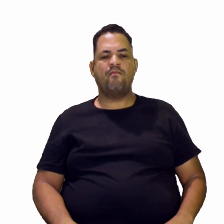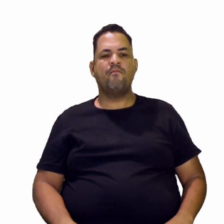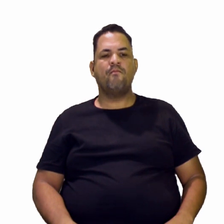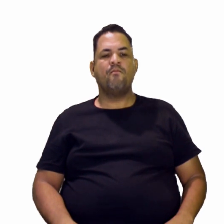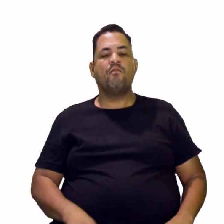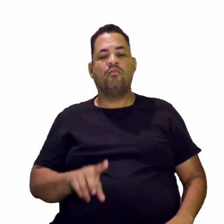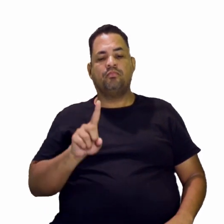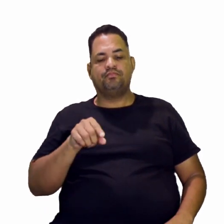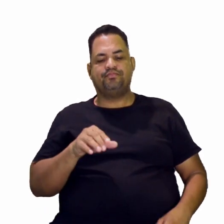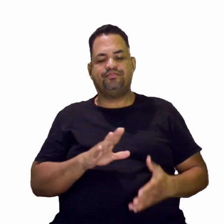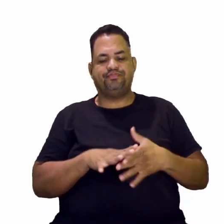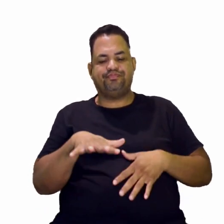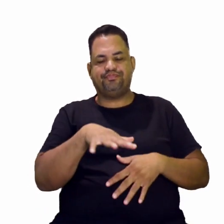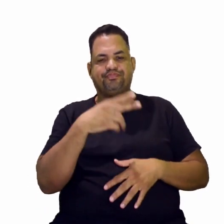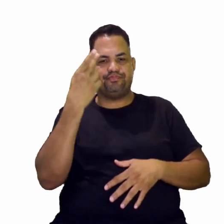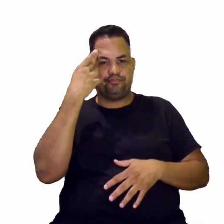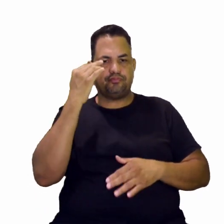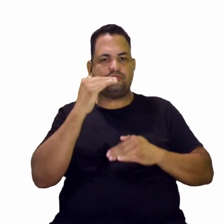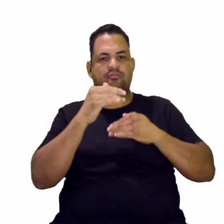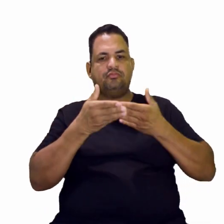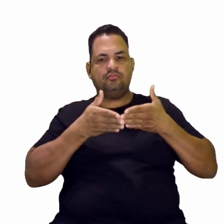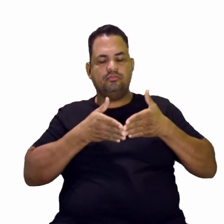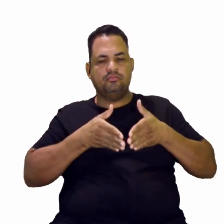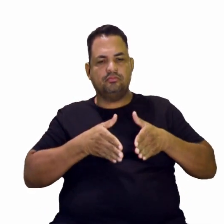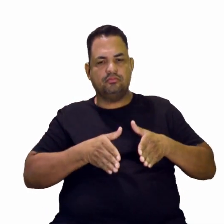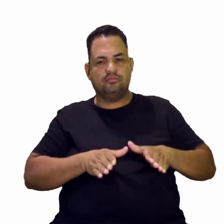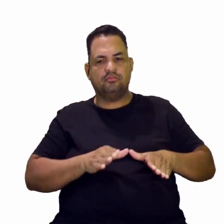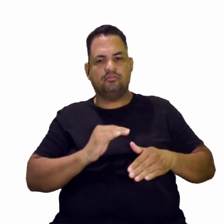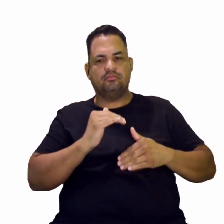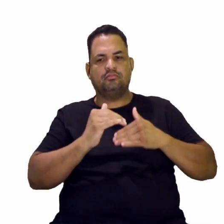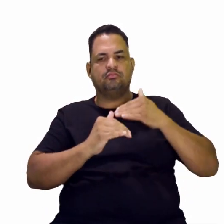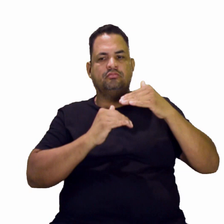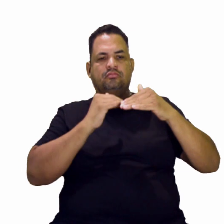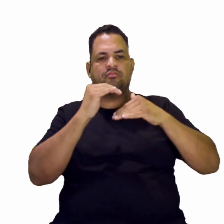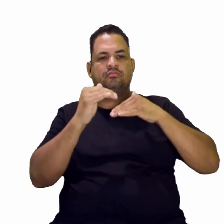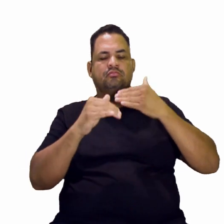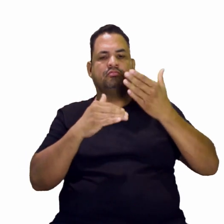É um ambiente natural onde nasce e cresce